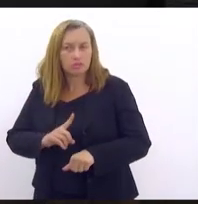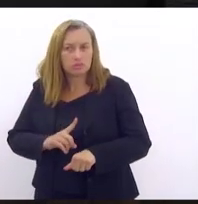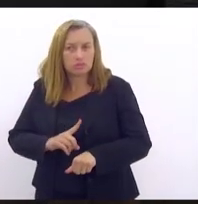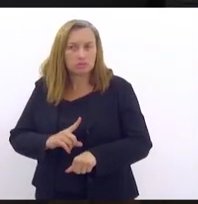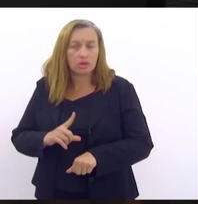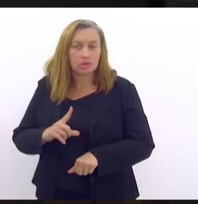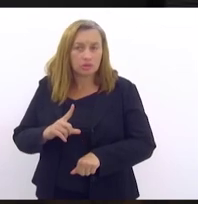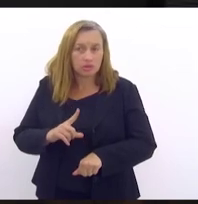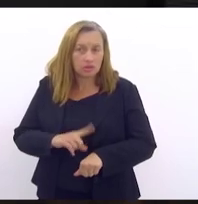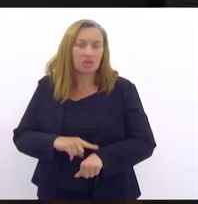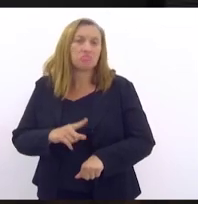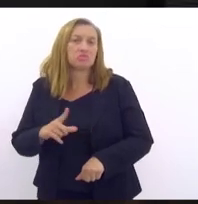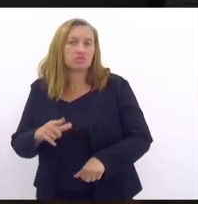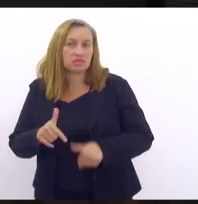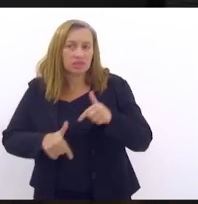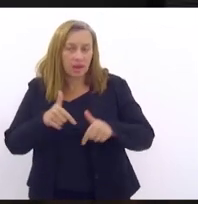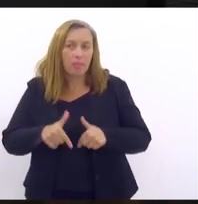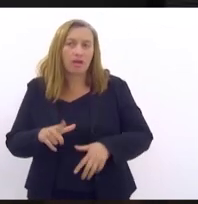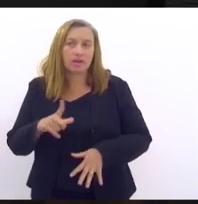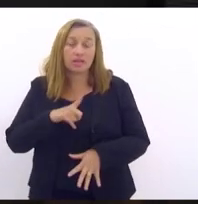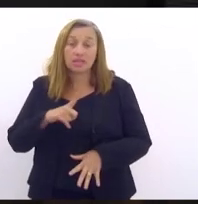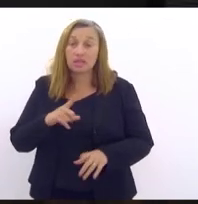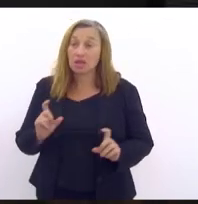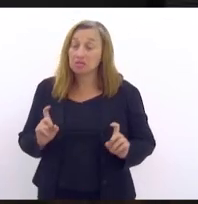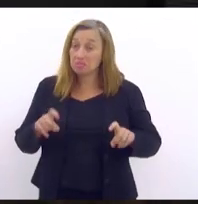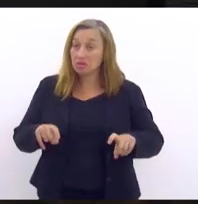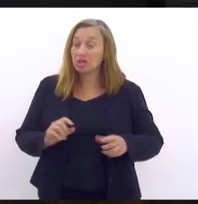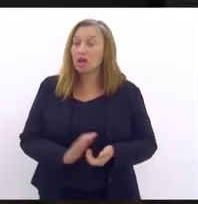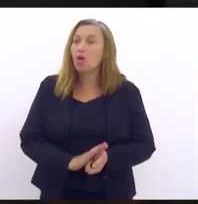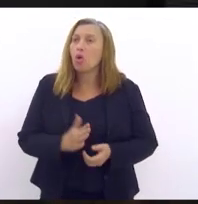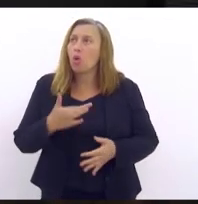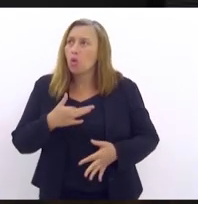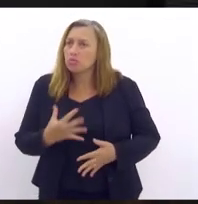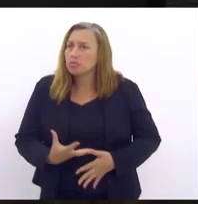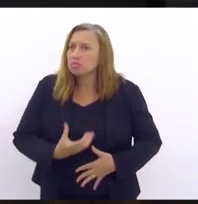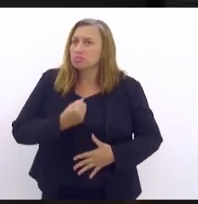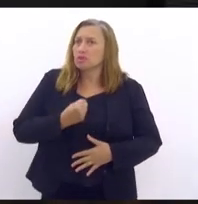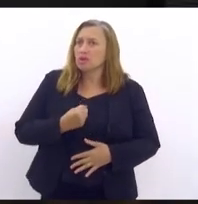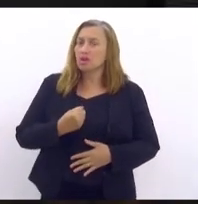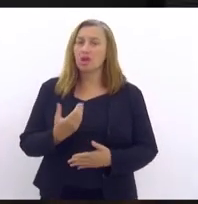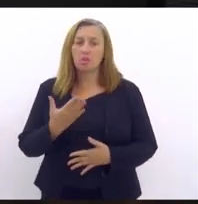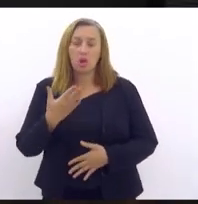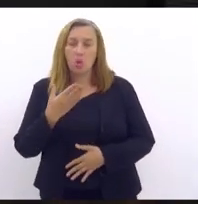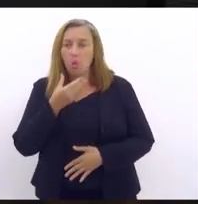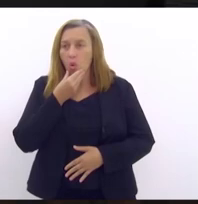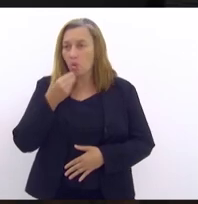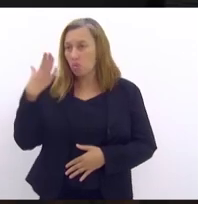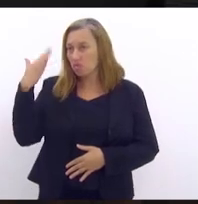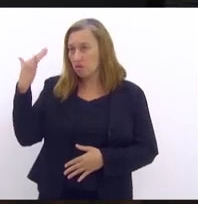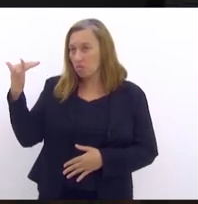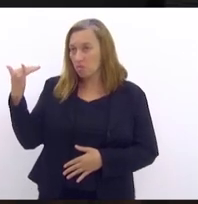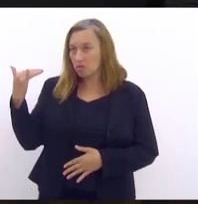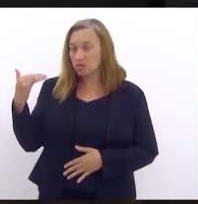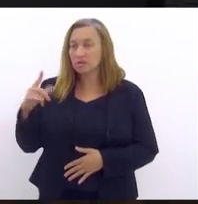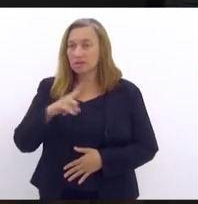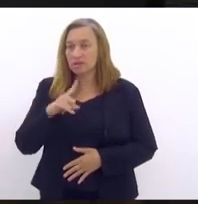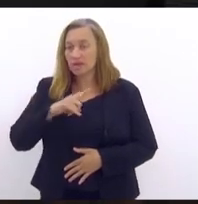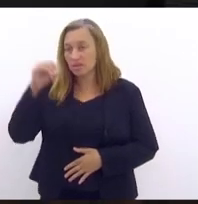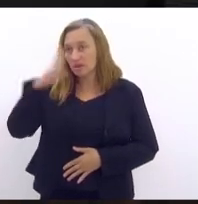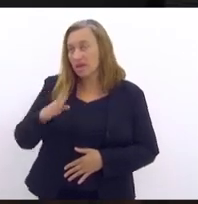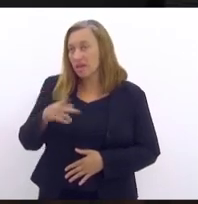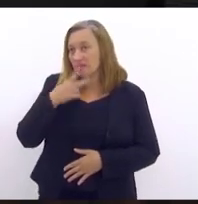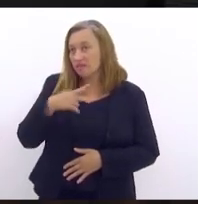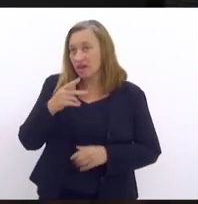tem, porque hoje, inclusive, eu fui surpreendido mais cedo por um blogueiro que tem aí no Brasil, que ele insiste em dizer que a